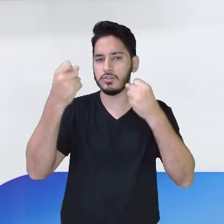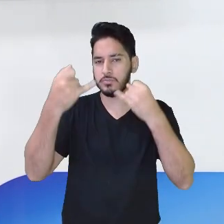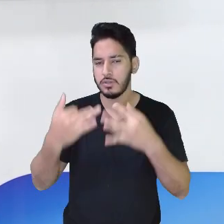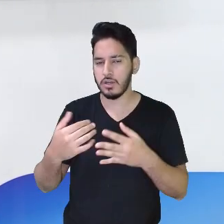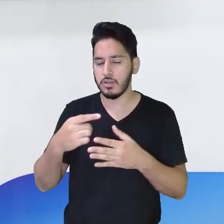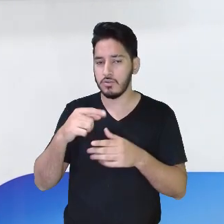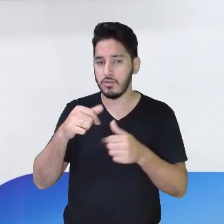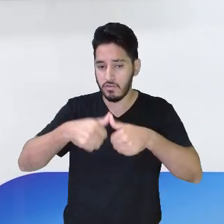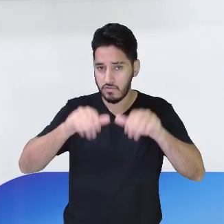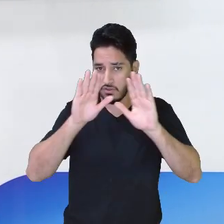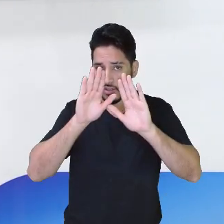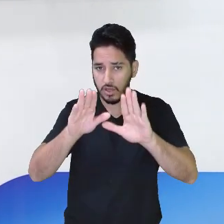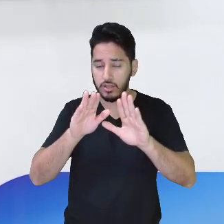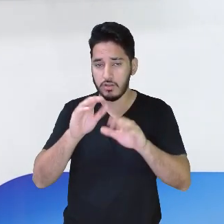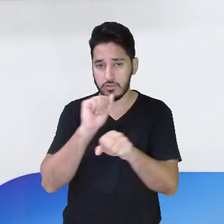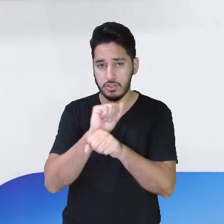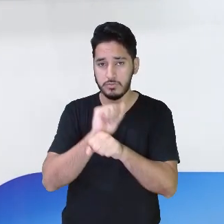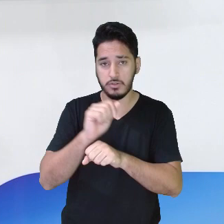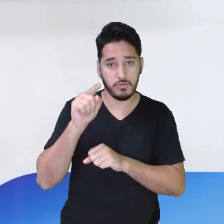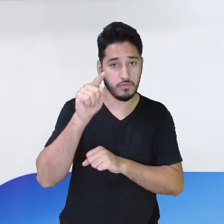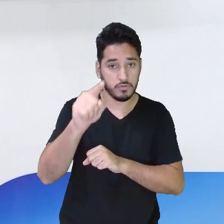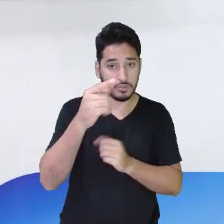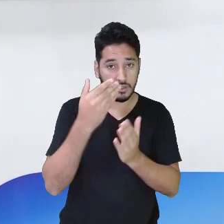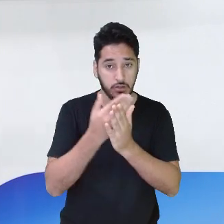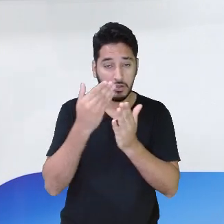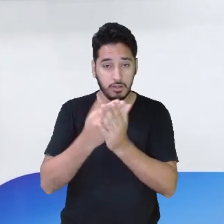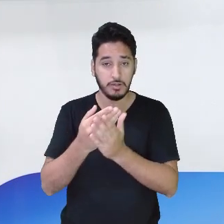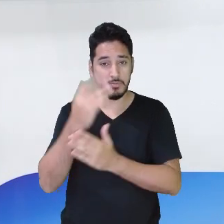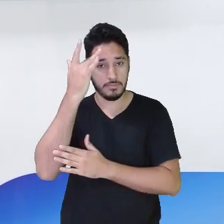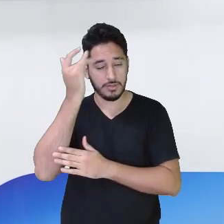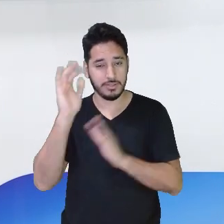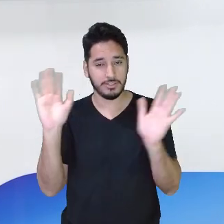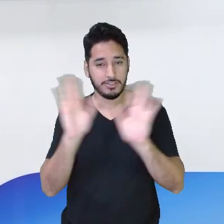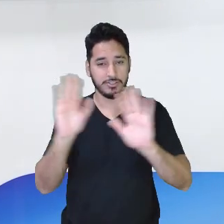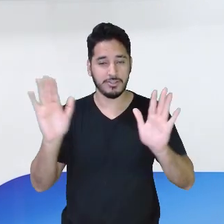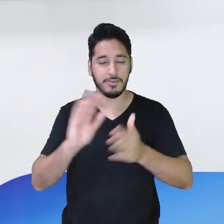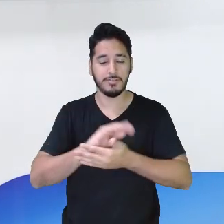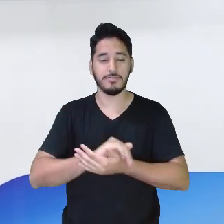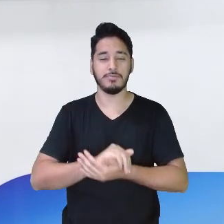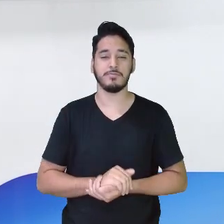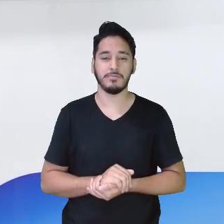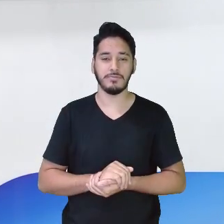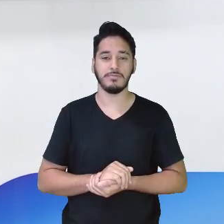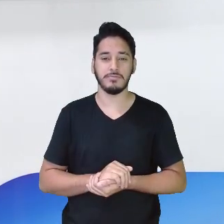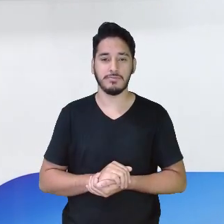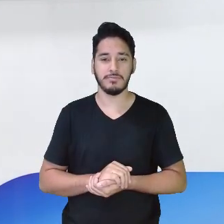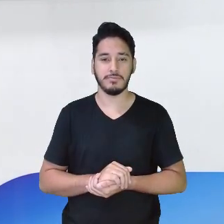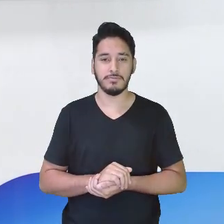sai. E amanhã eu te aguardo em mais uma aula de língua portuguesa. Tchau, tchau, até a próxima.